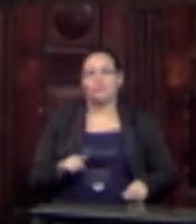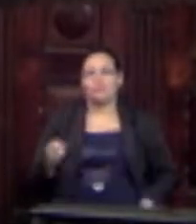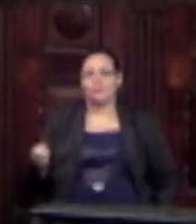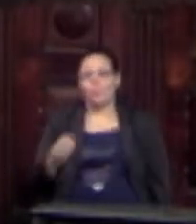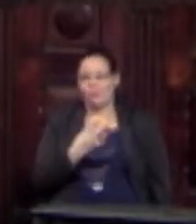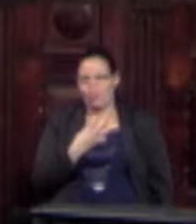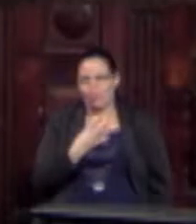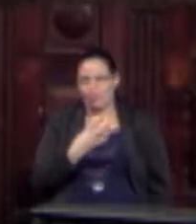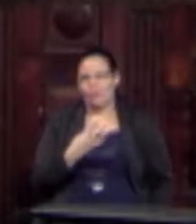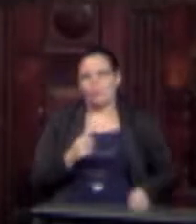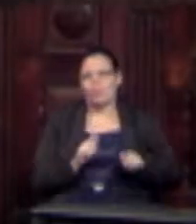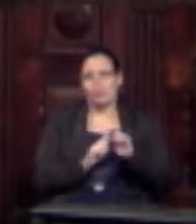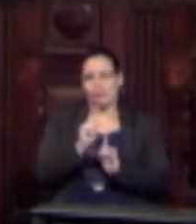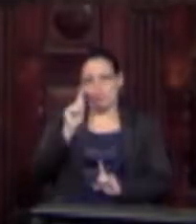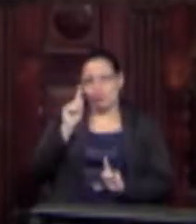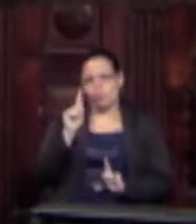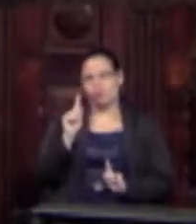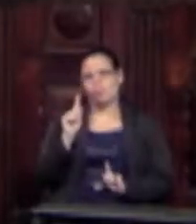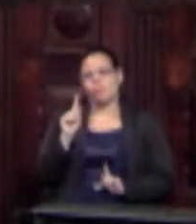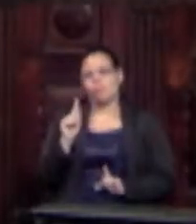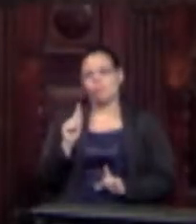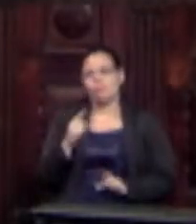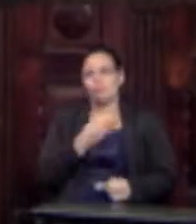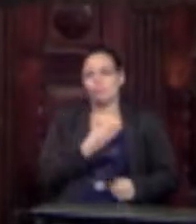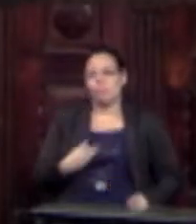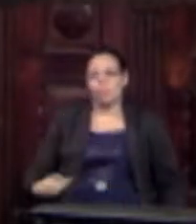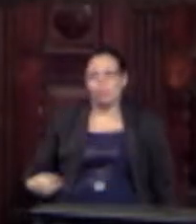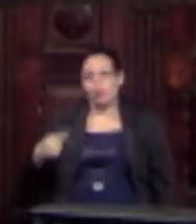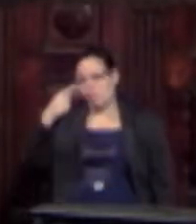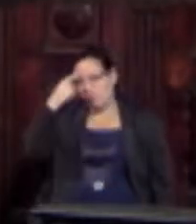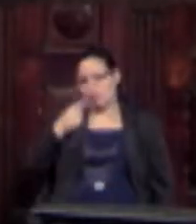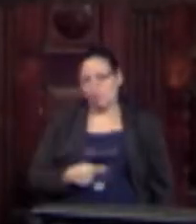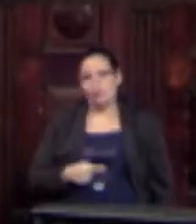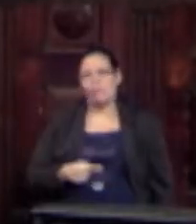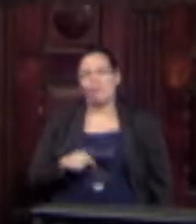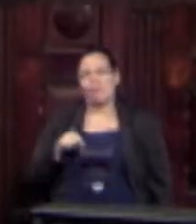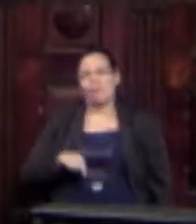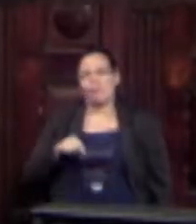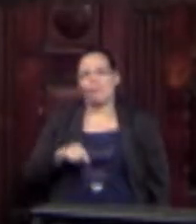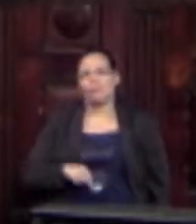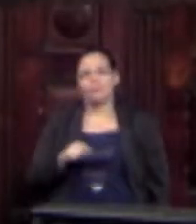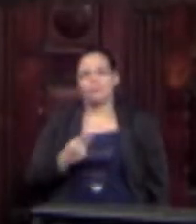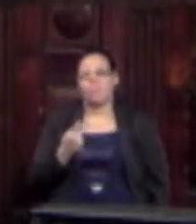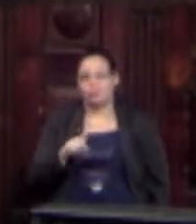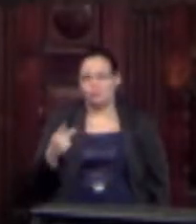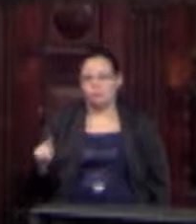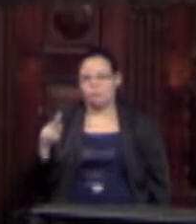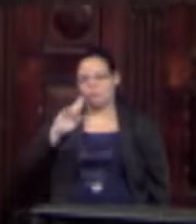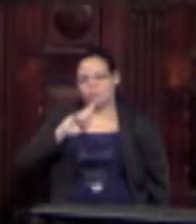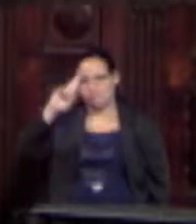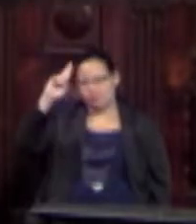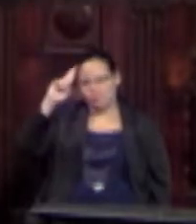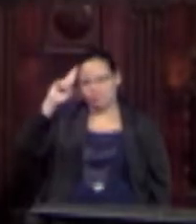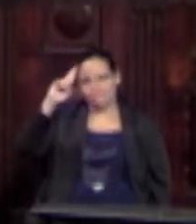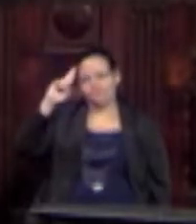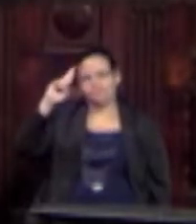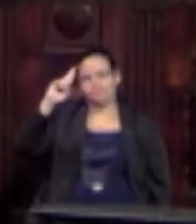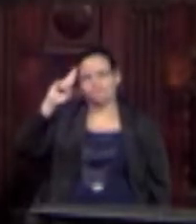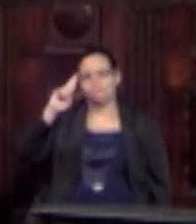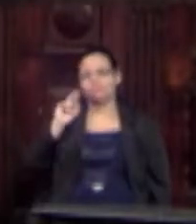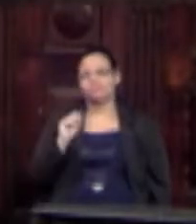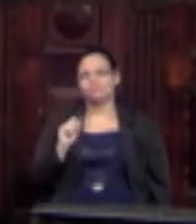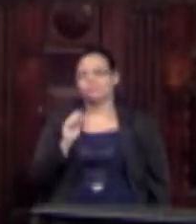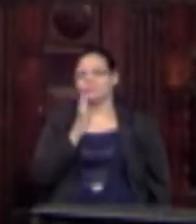nova licitação. O governo manda aqui seus representantes